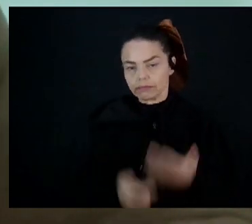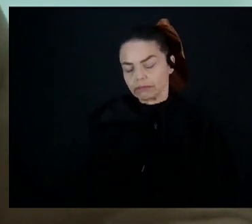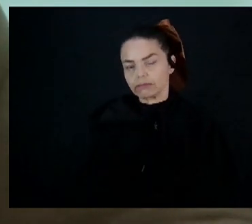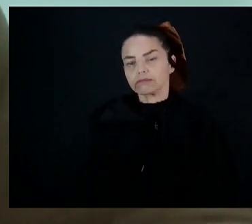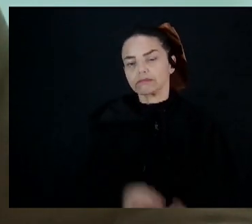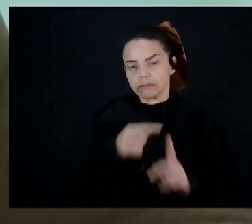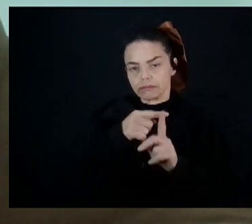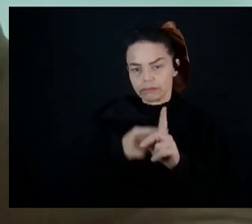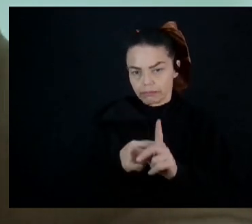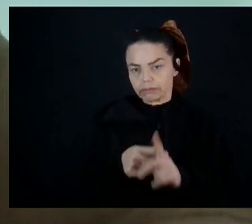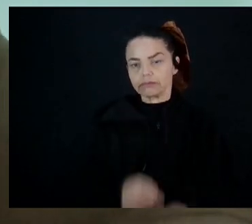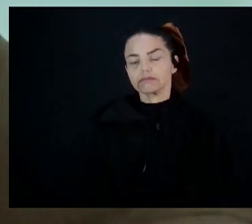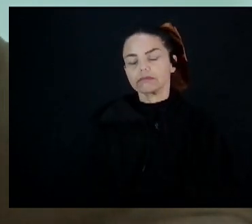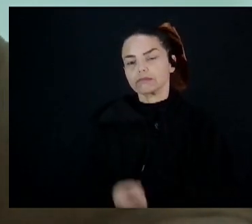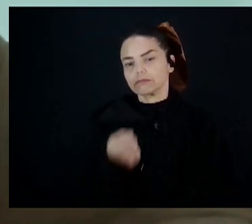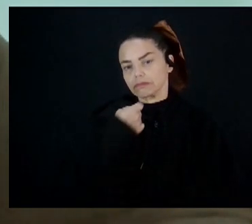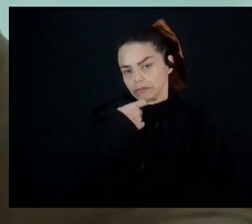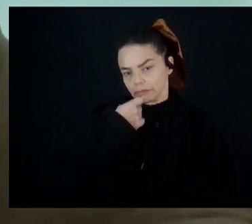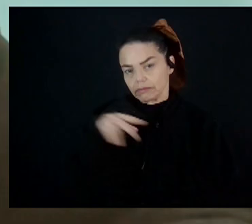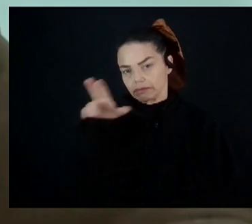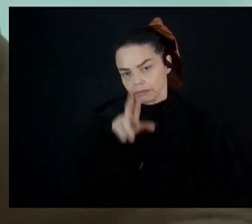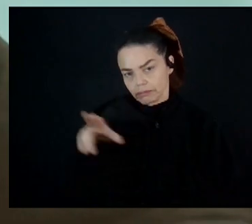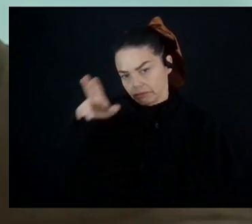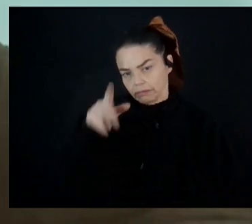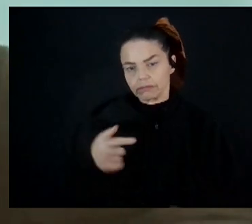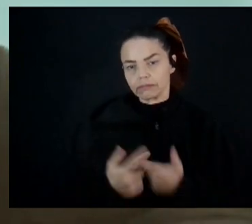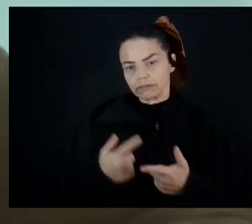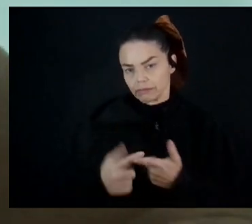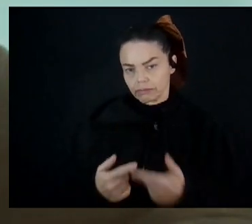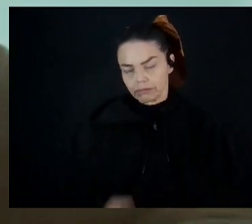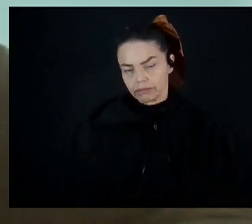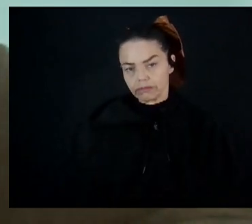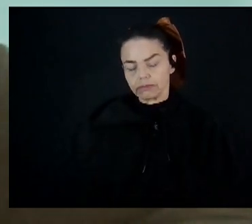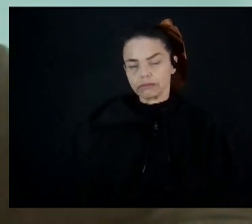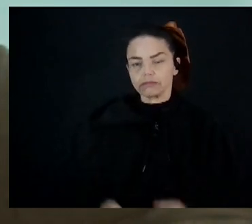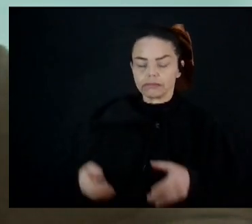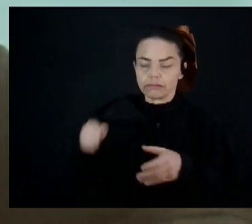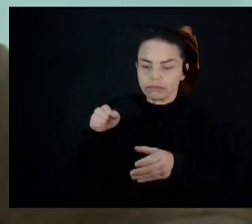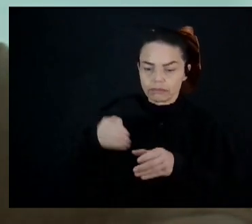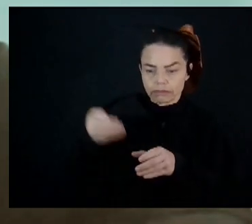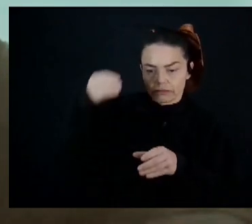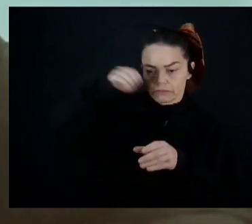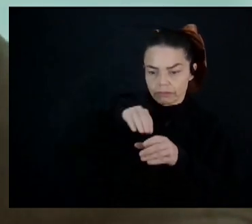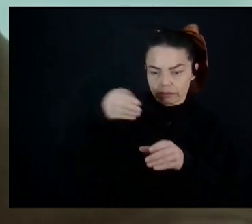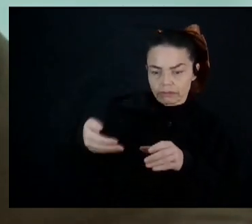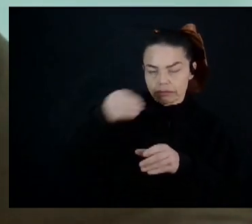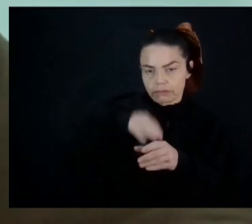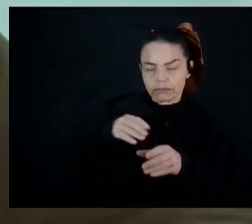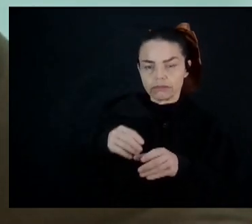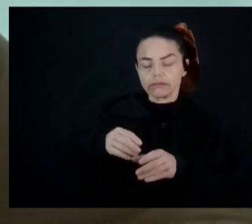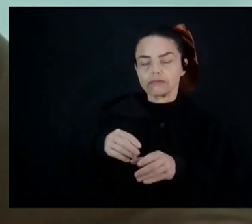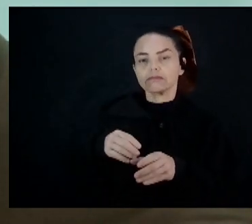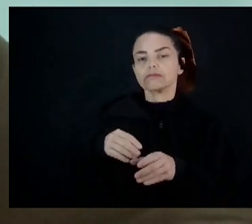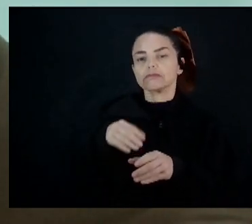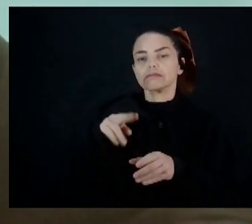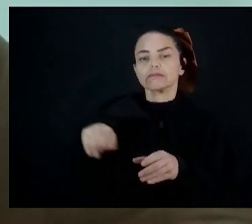é uma droga fácil de você utilizar, porque é um suplemento alimentar, então todo mundo pode utilizar, só que a gente não tem ainda uma medida clara